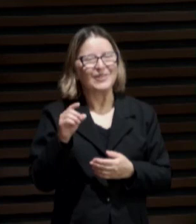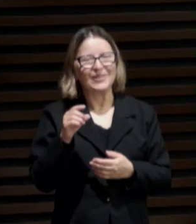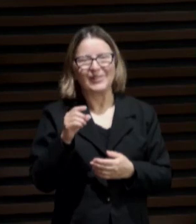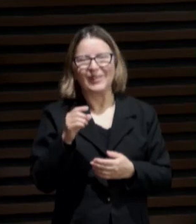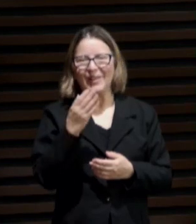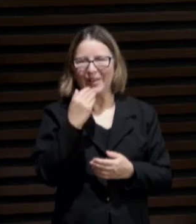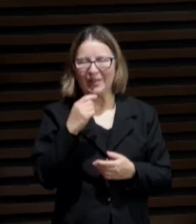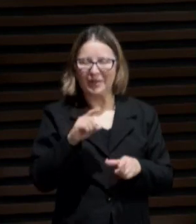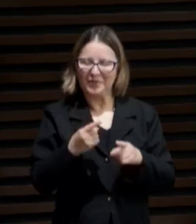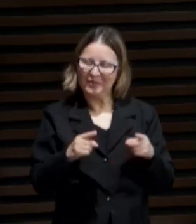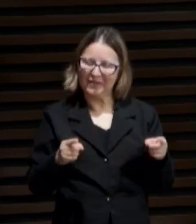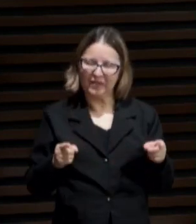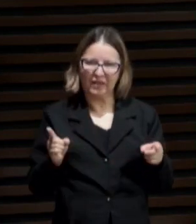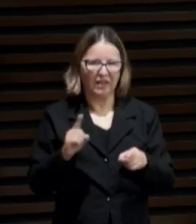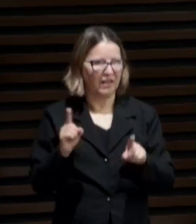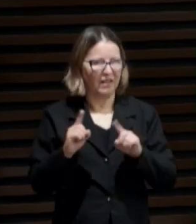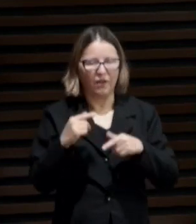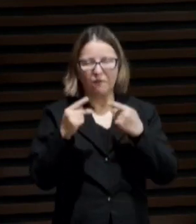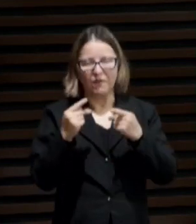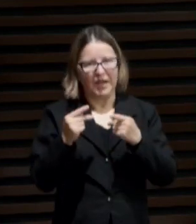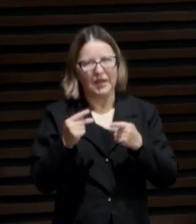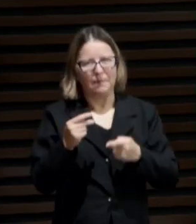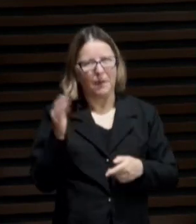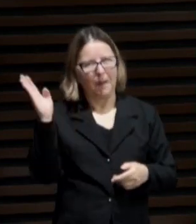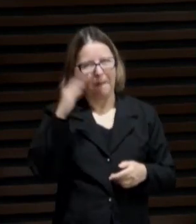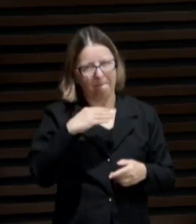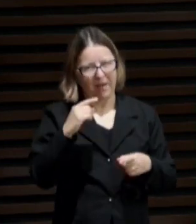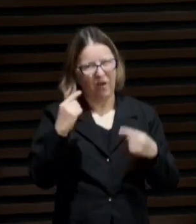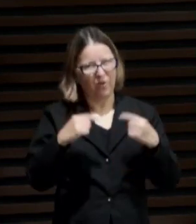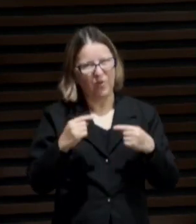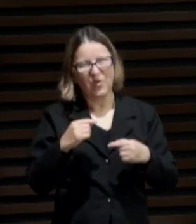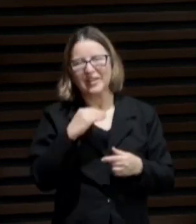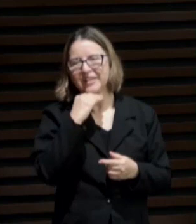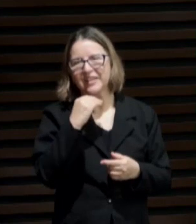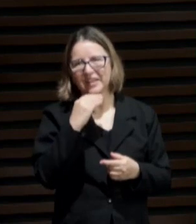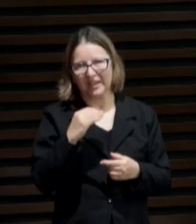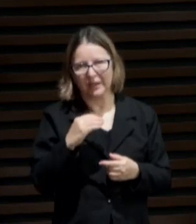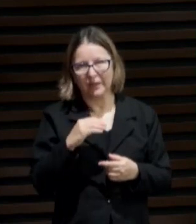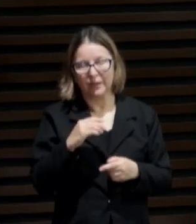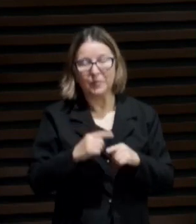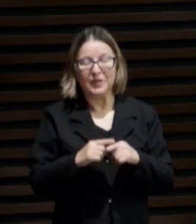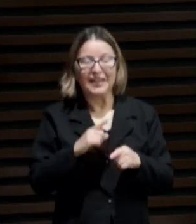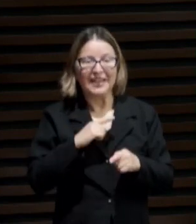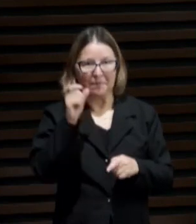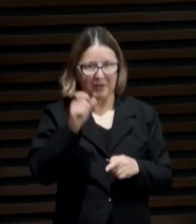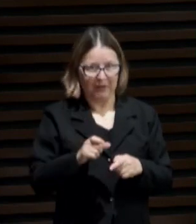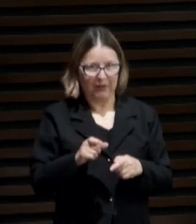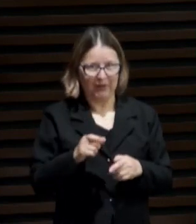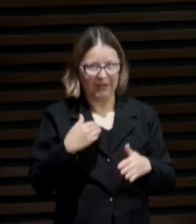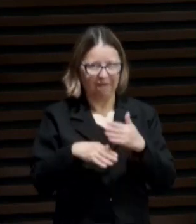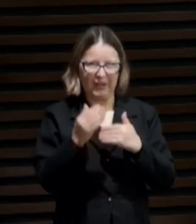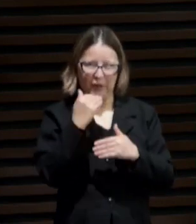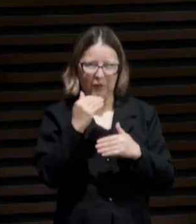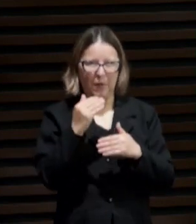gente que quando vai almoçar, ele almoça comida e almoça a vida do outro também. Cuidado com esse negócio.